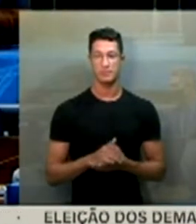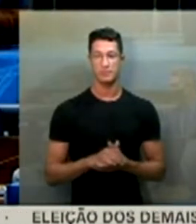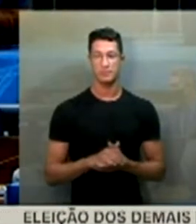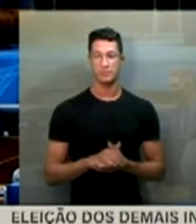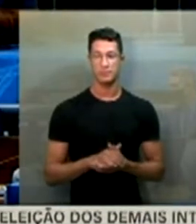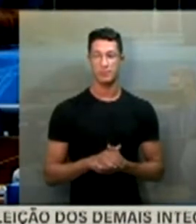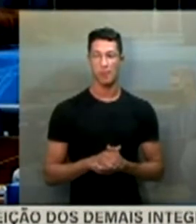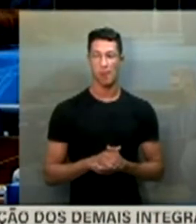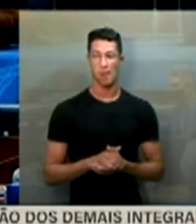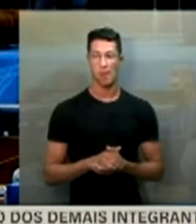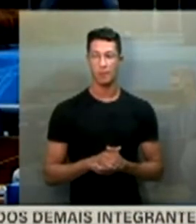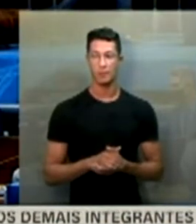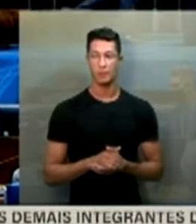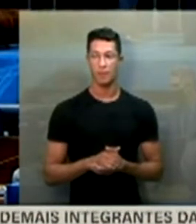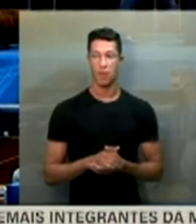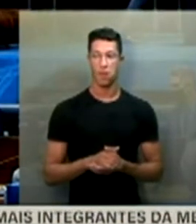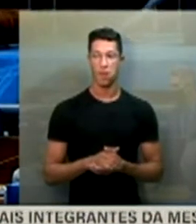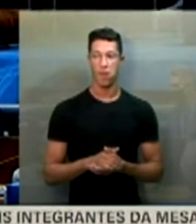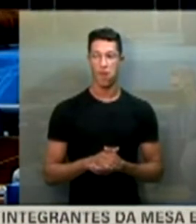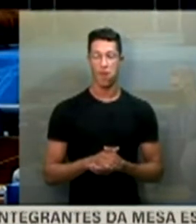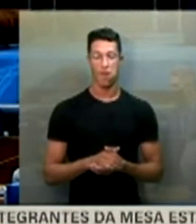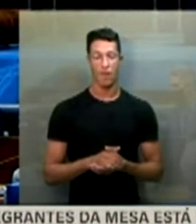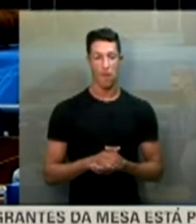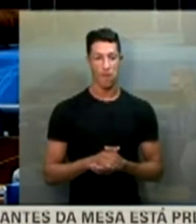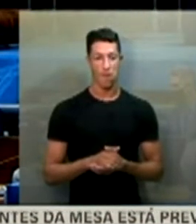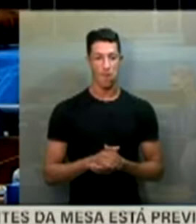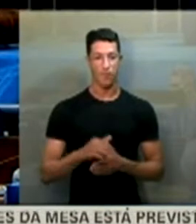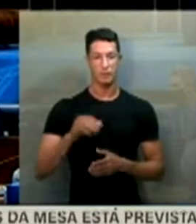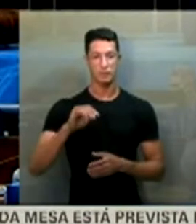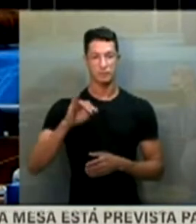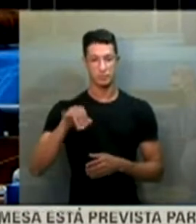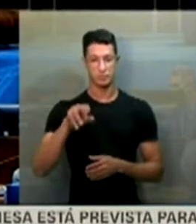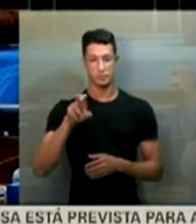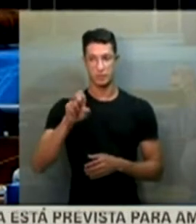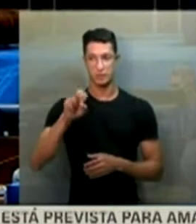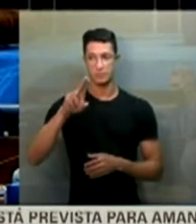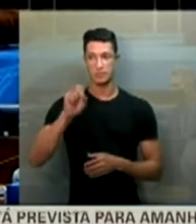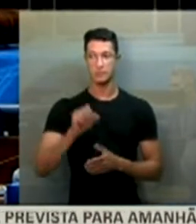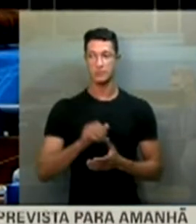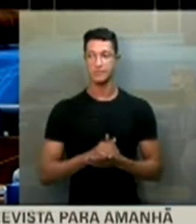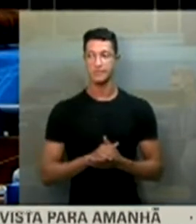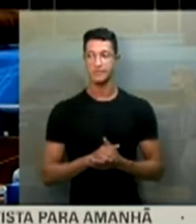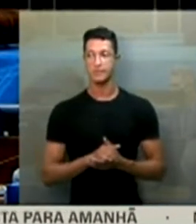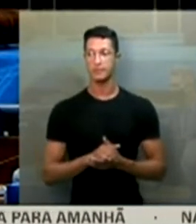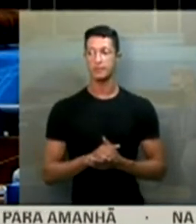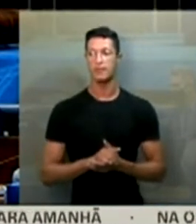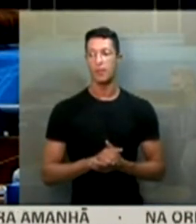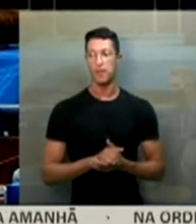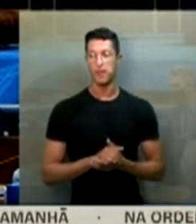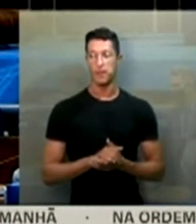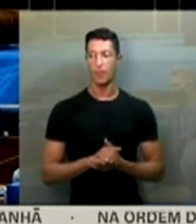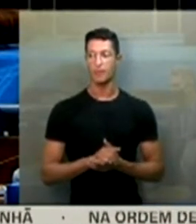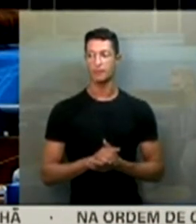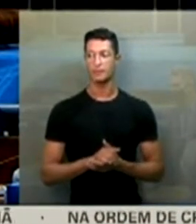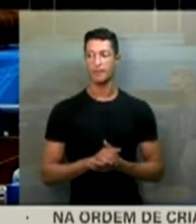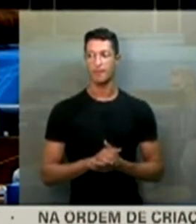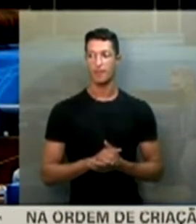Eu estou cansado, só mesmo assim, está todo tempo. Agora, quando chegar, Jesus. As listas de cada um, agora acabou a lista. Aqui tá lá.